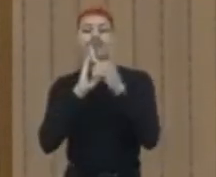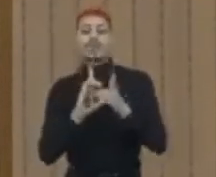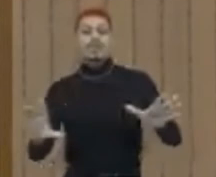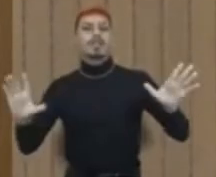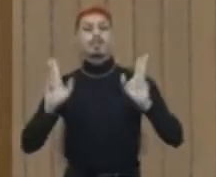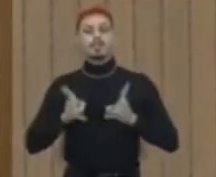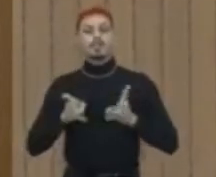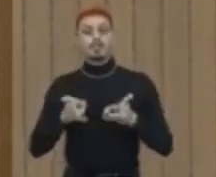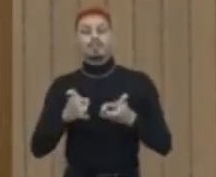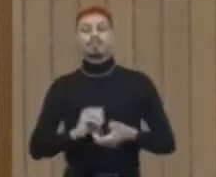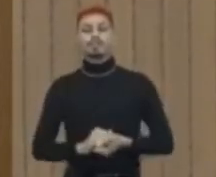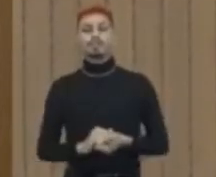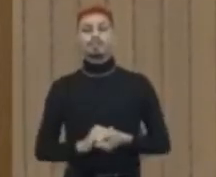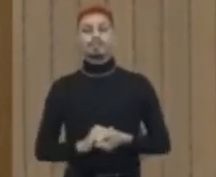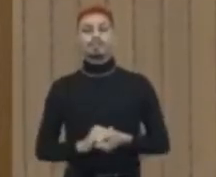democrático, de